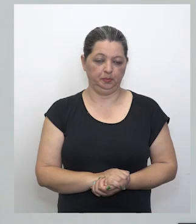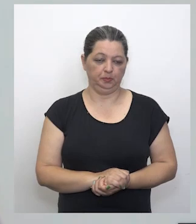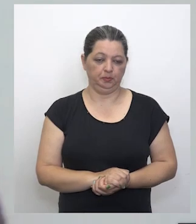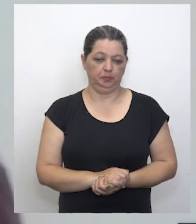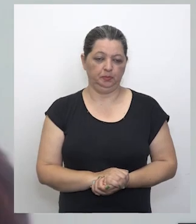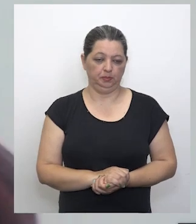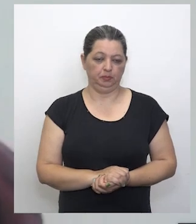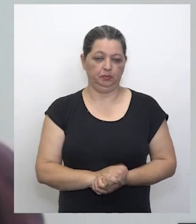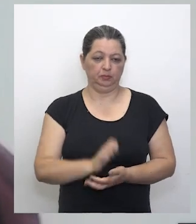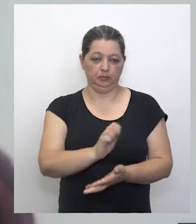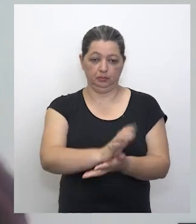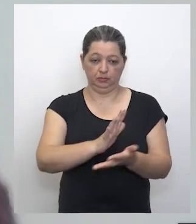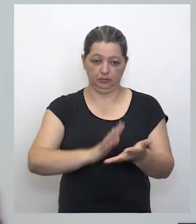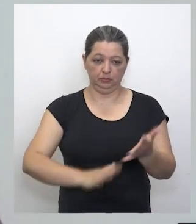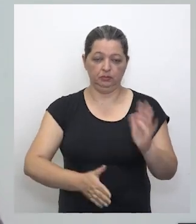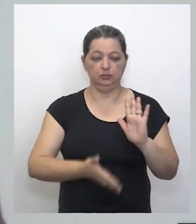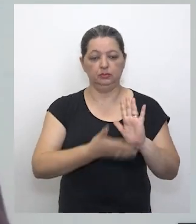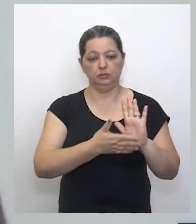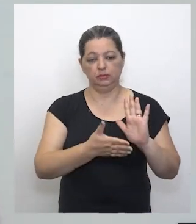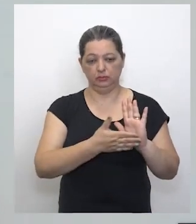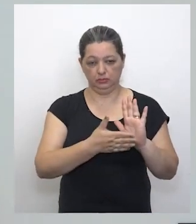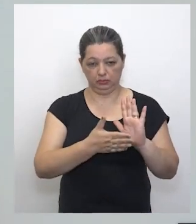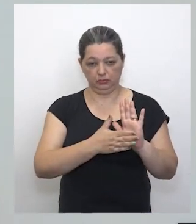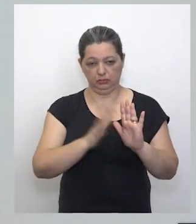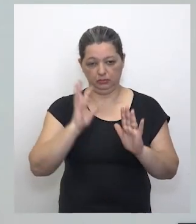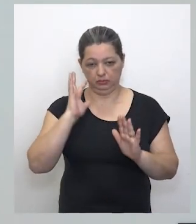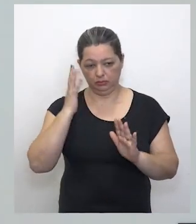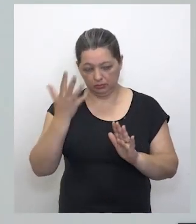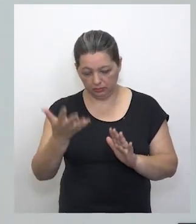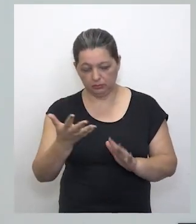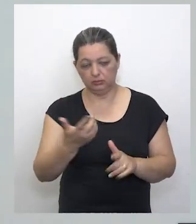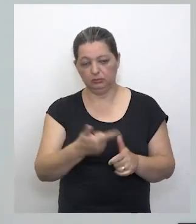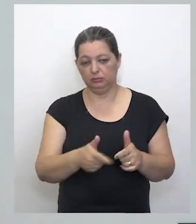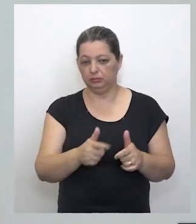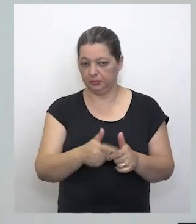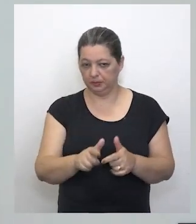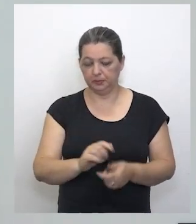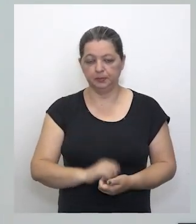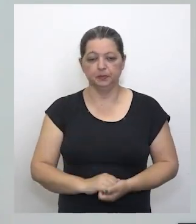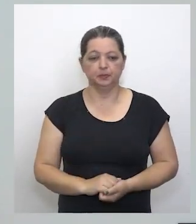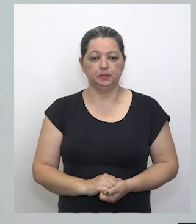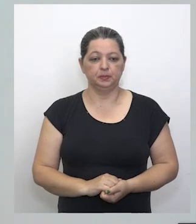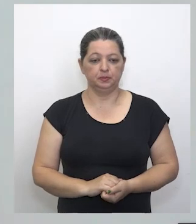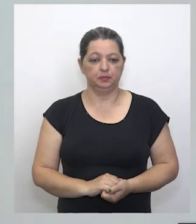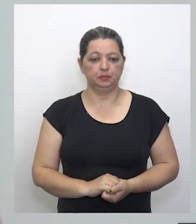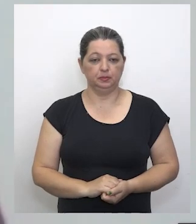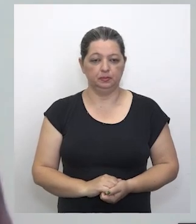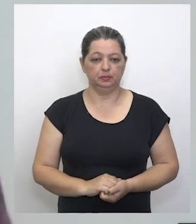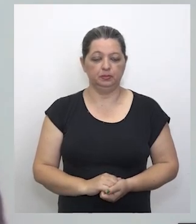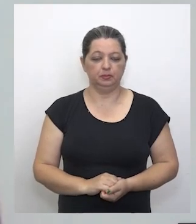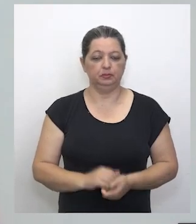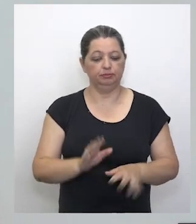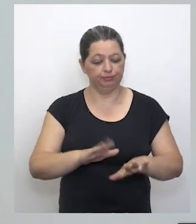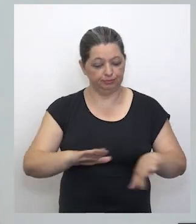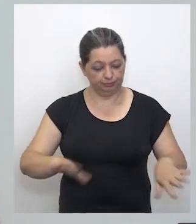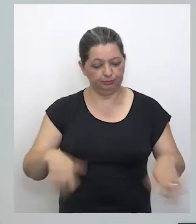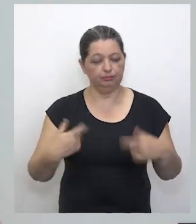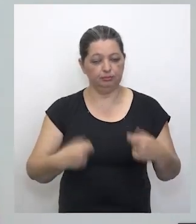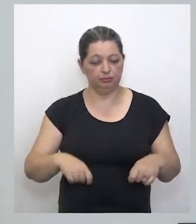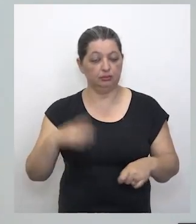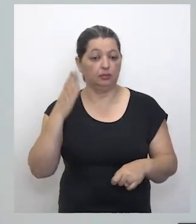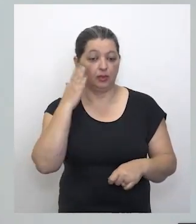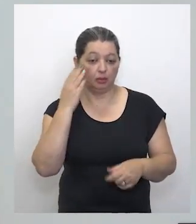Essa atividade propõe a resolução de uma situação-problema, que as crianças devem estimar o resultado por meio